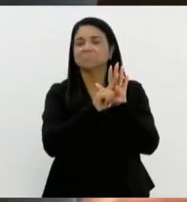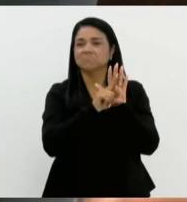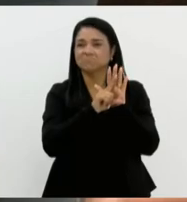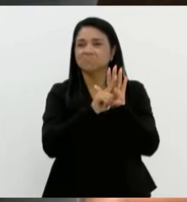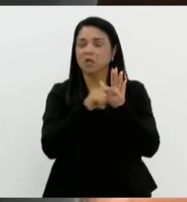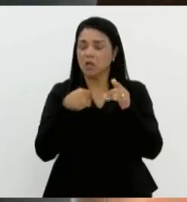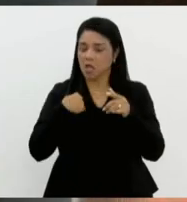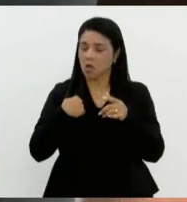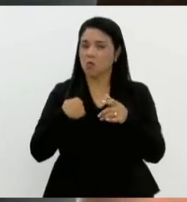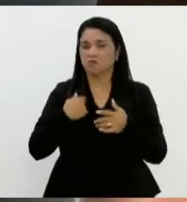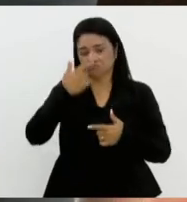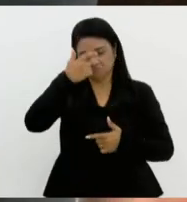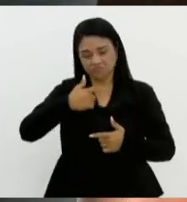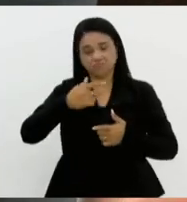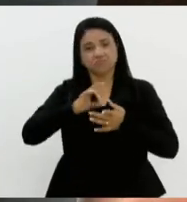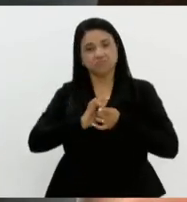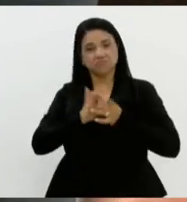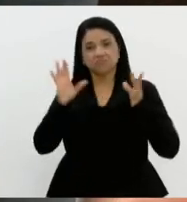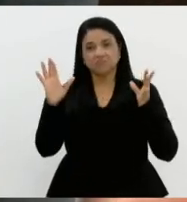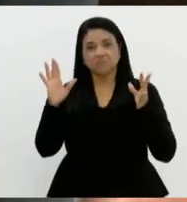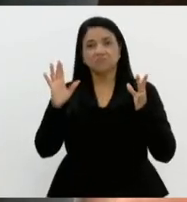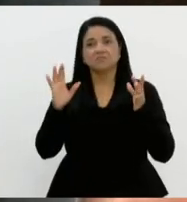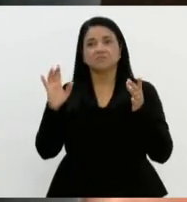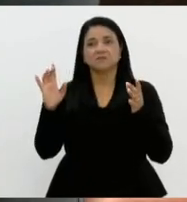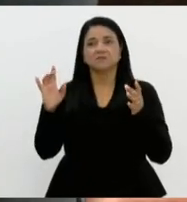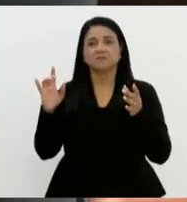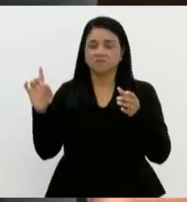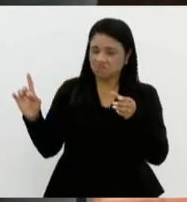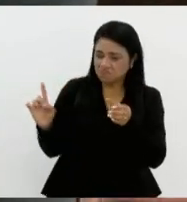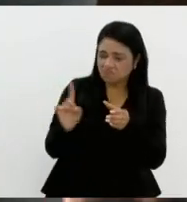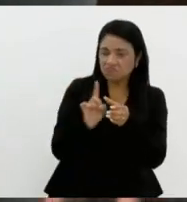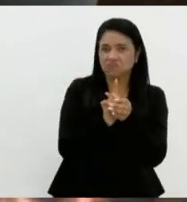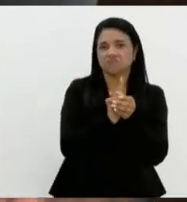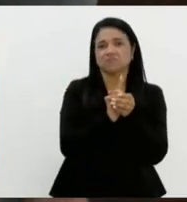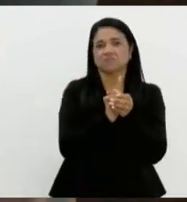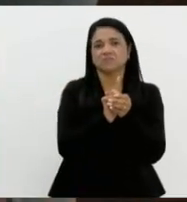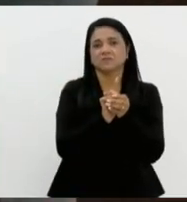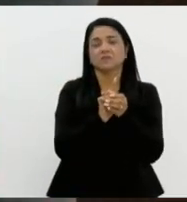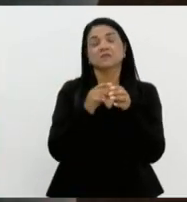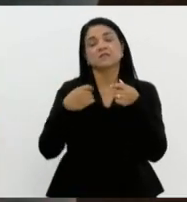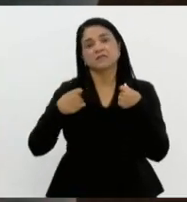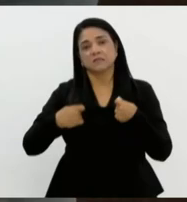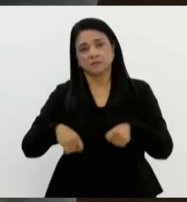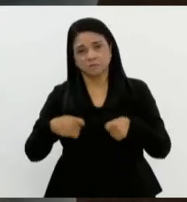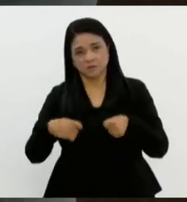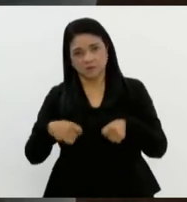à disposição para estarmos juntos, se precisar